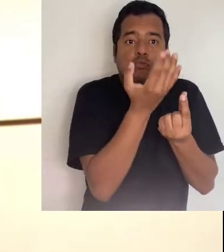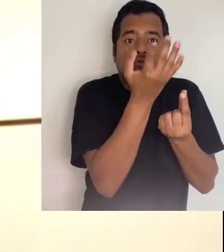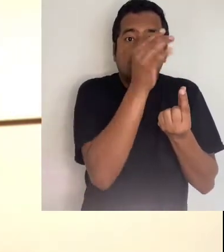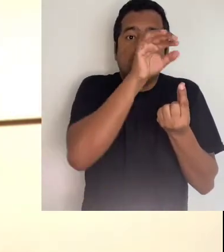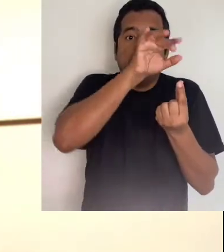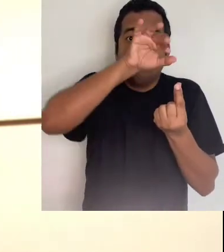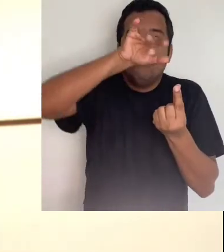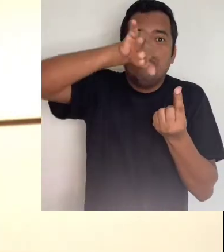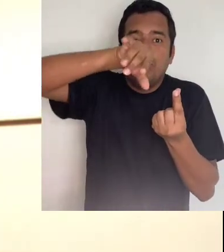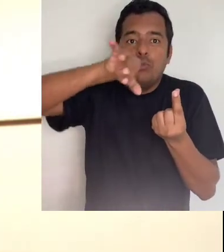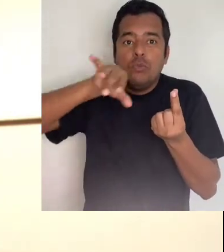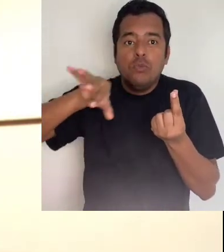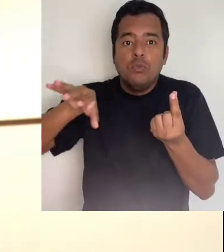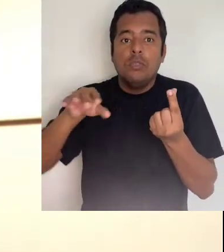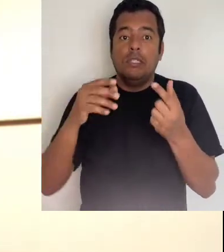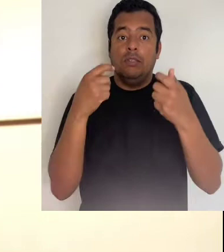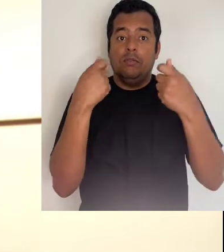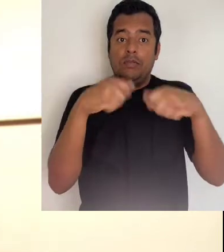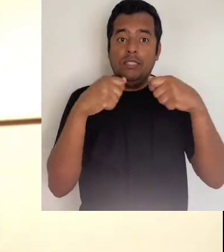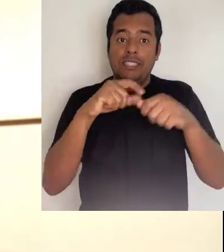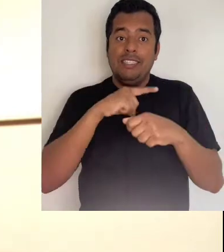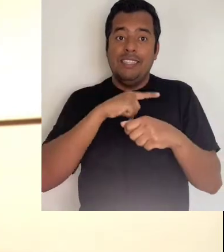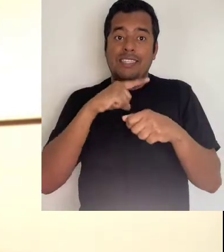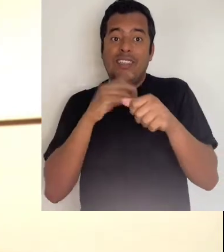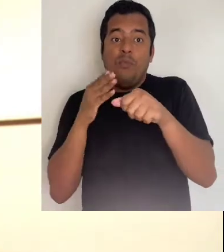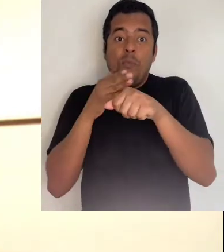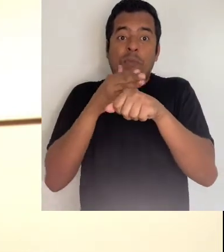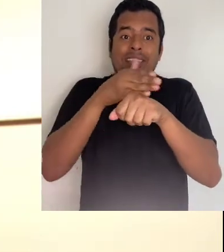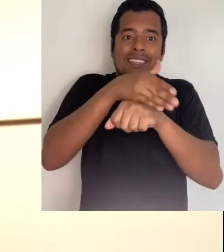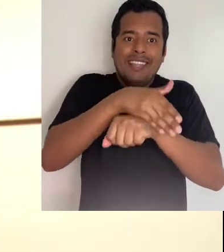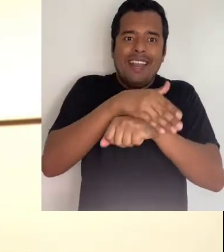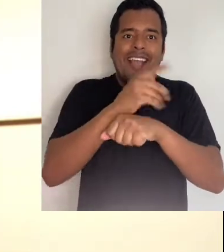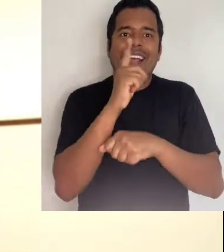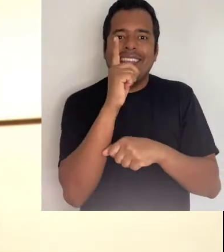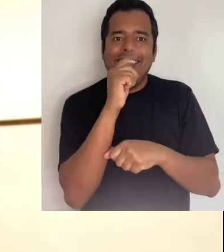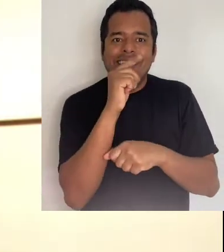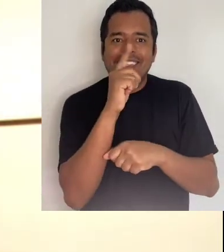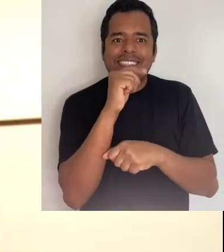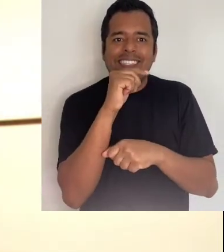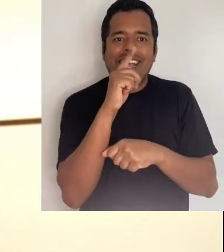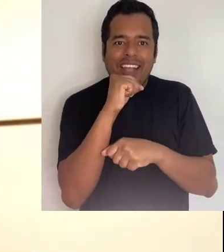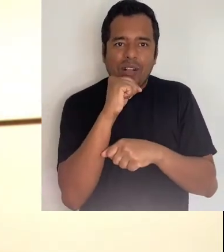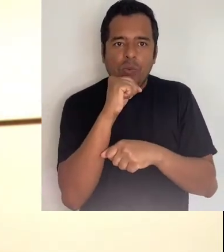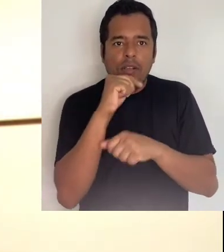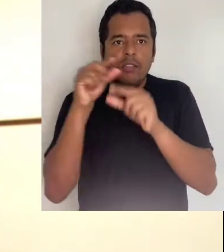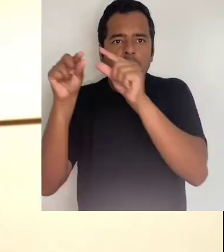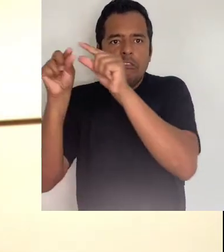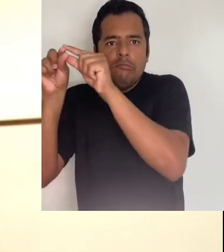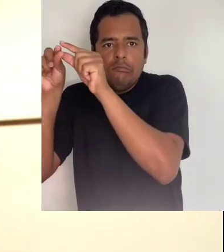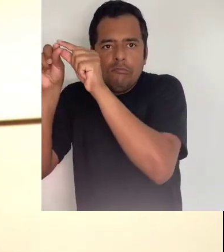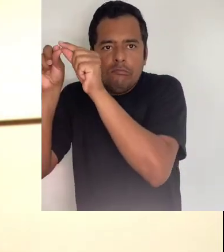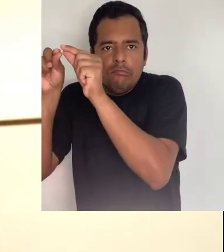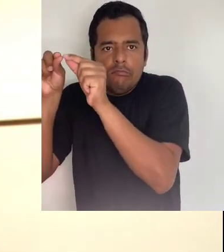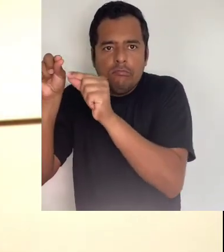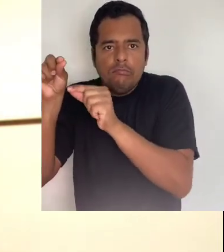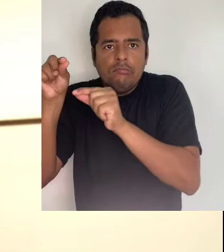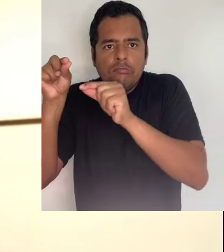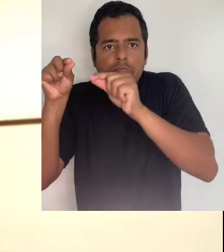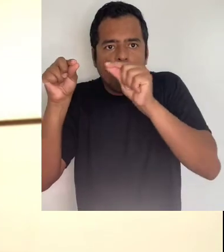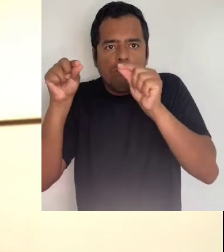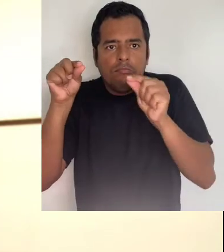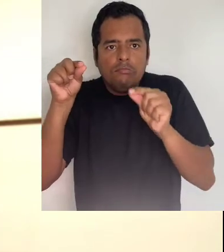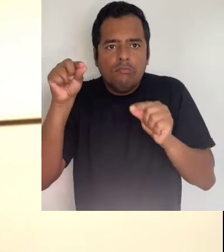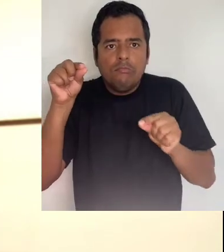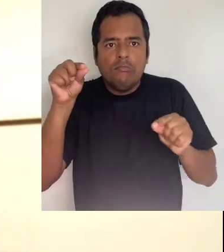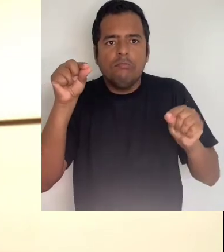É importante lembrar o seguinte, que eu tenho que ter uma entrada de água, então eu vou estar colocando aqui um conector,